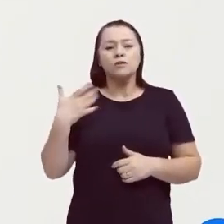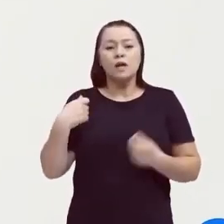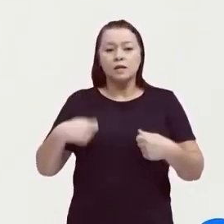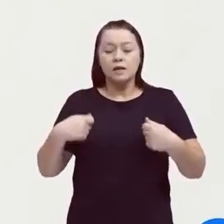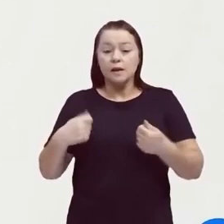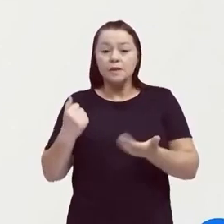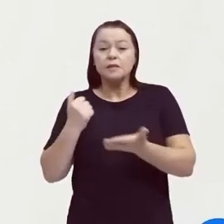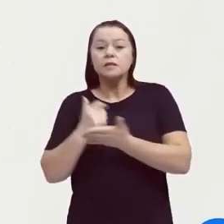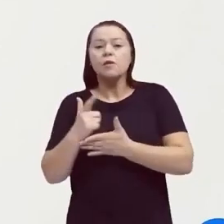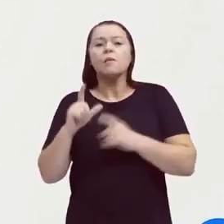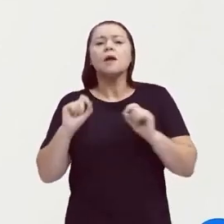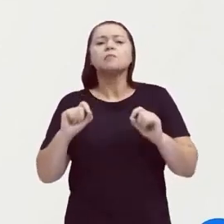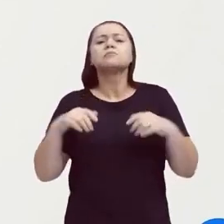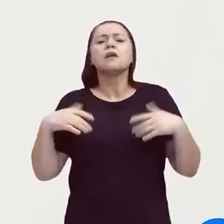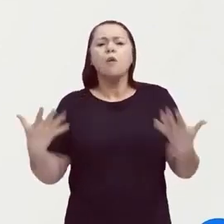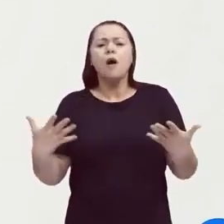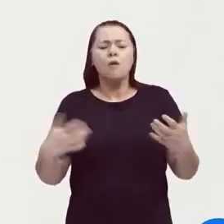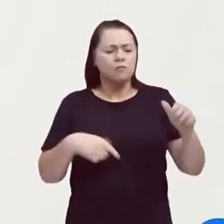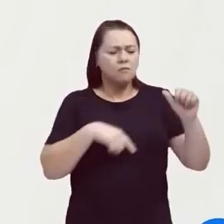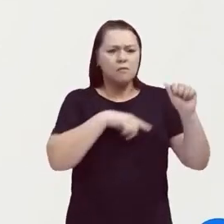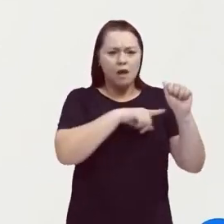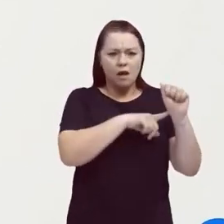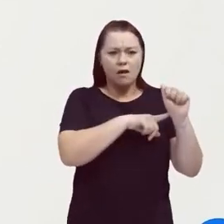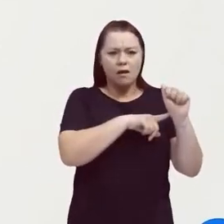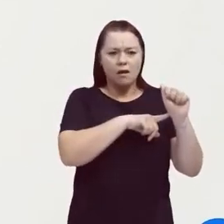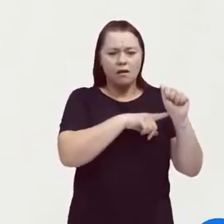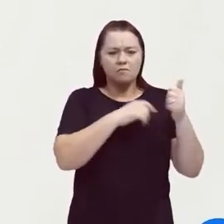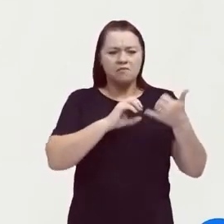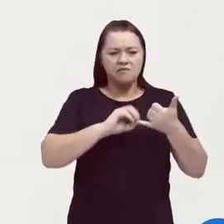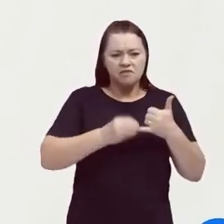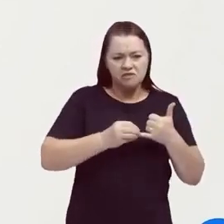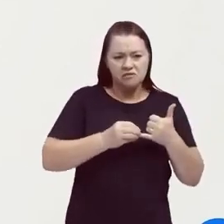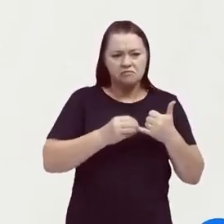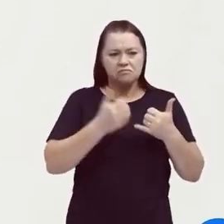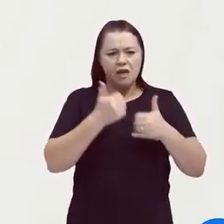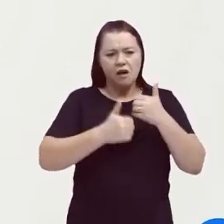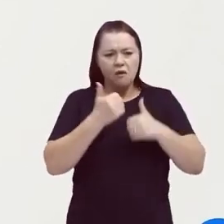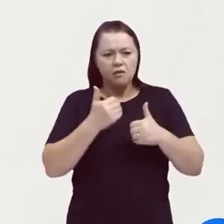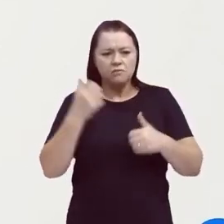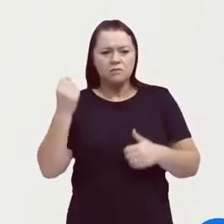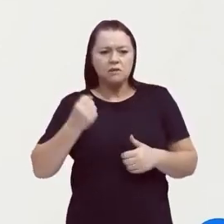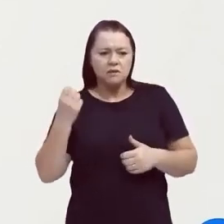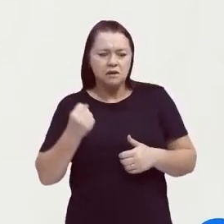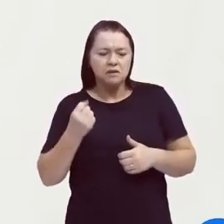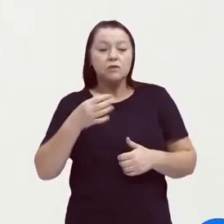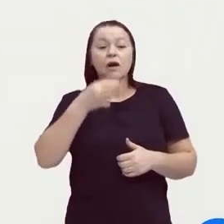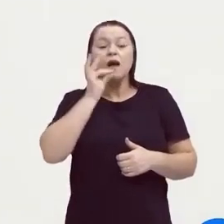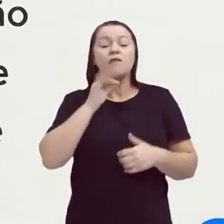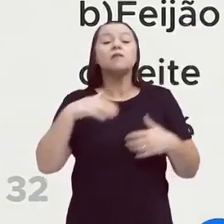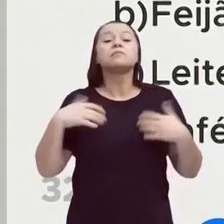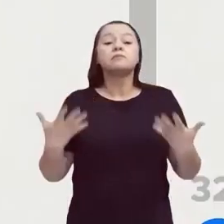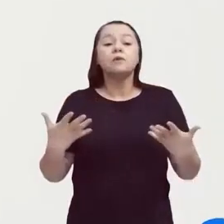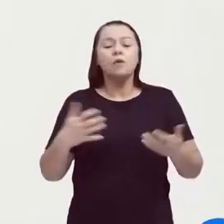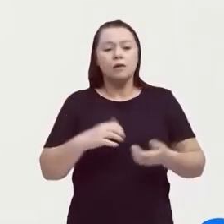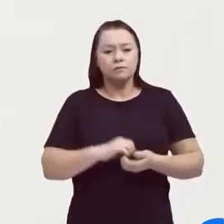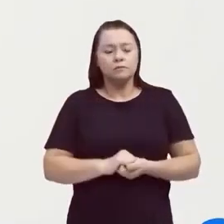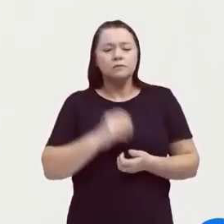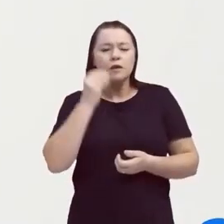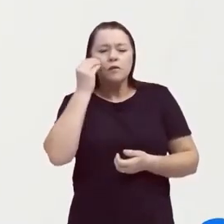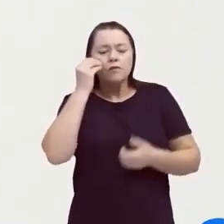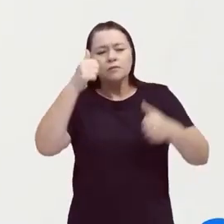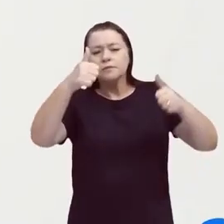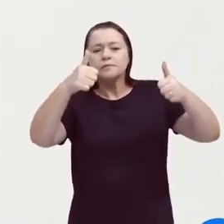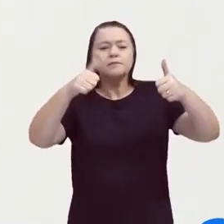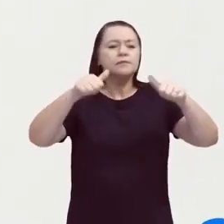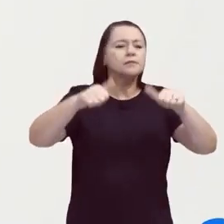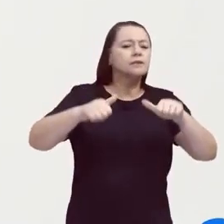de arroz, letra B, feijão, letra C, leite ou letra D, café. Então vamos analisar aqui a lista